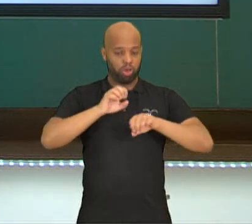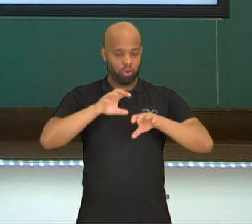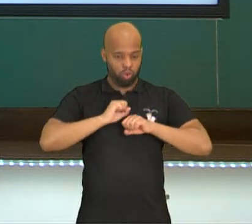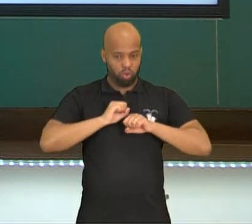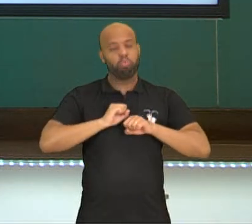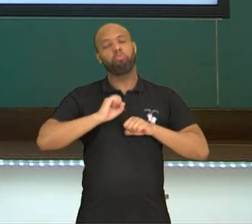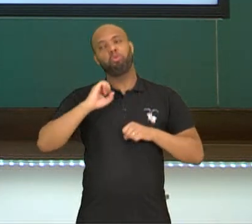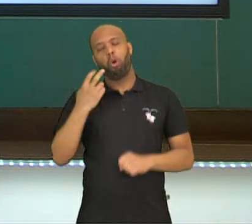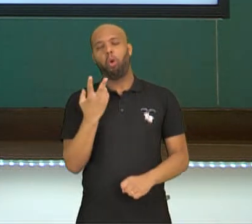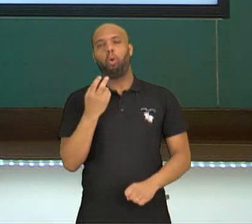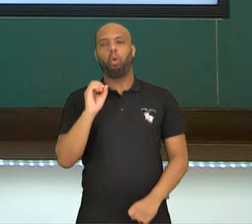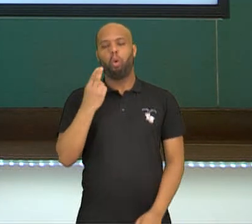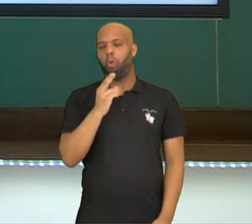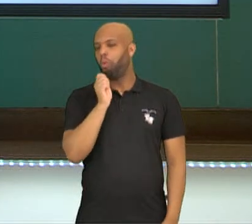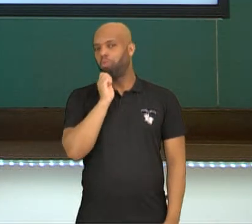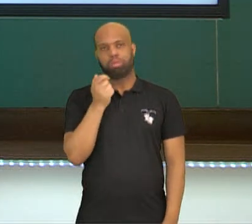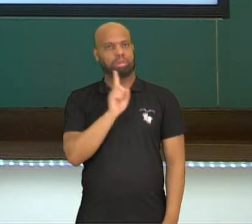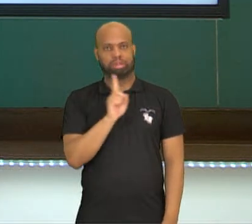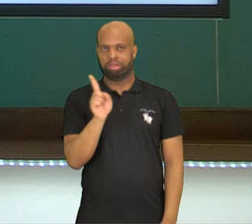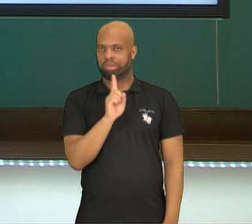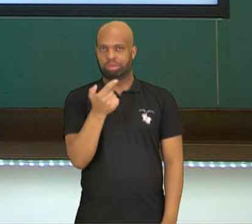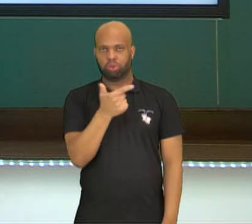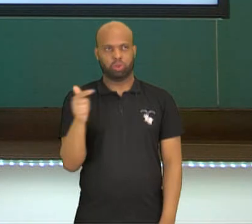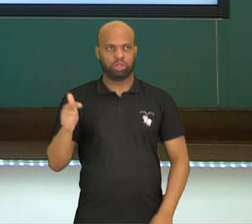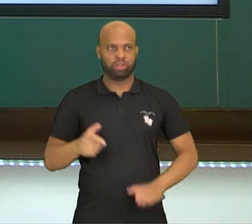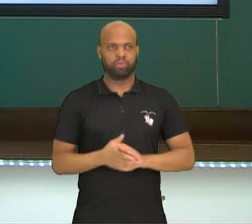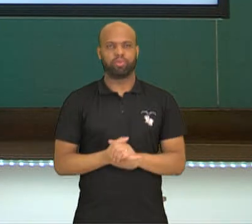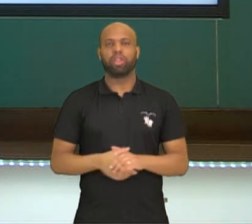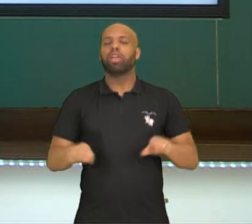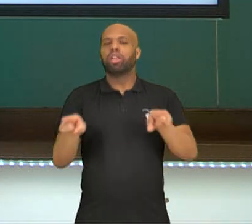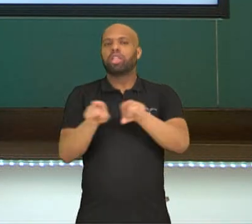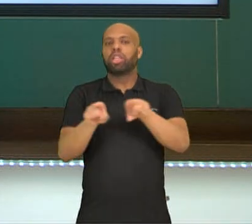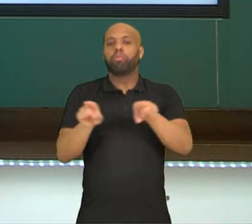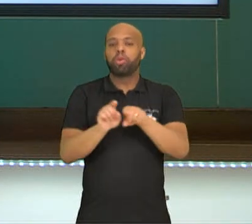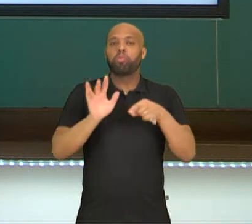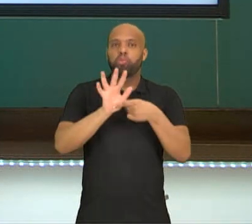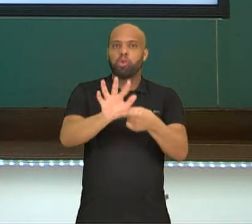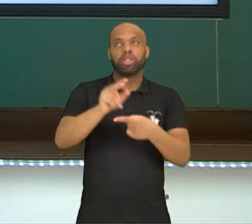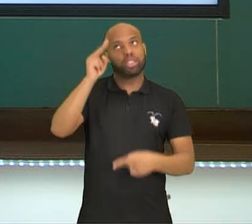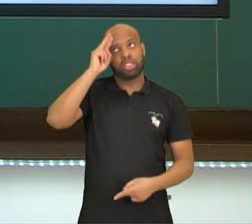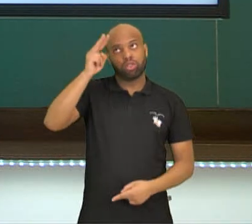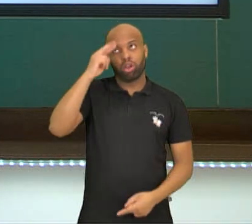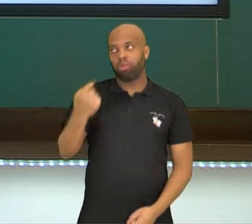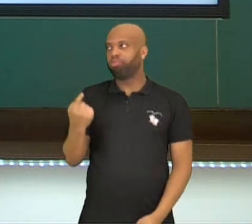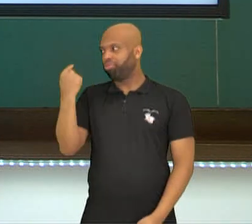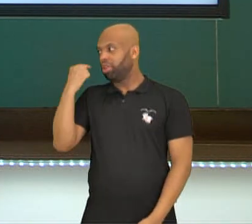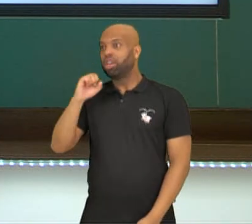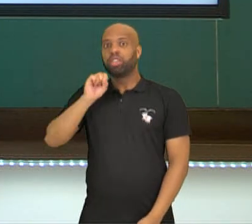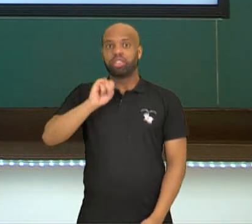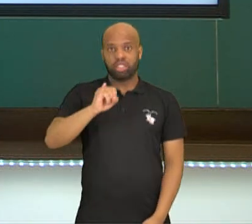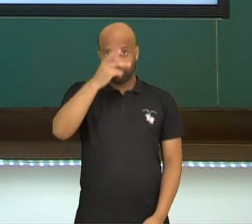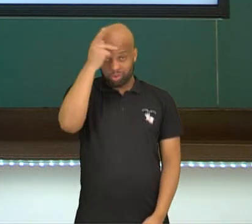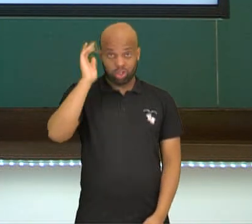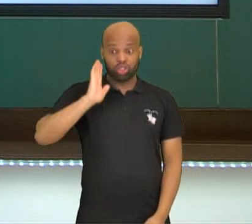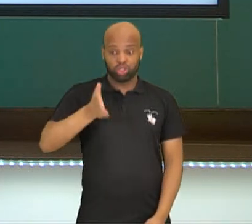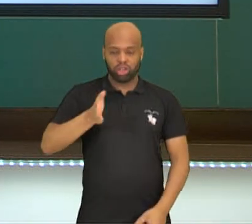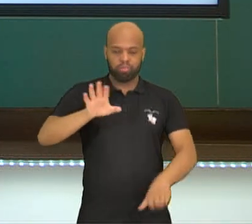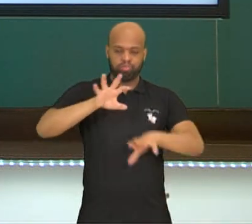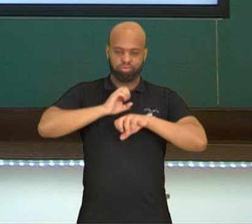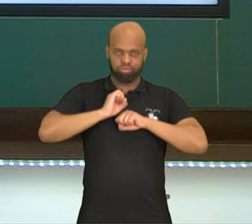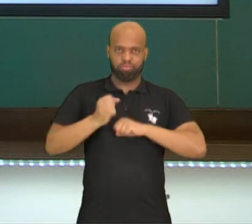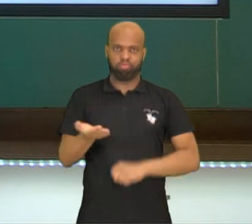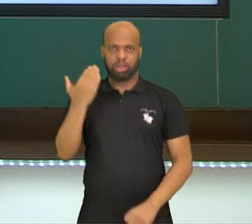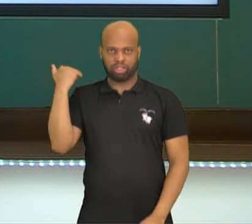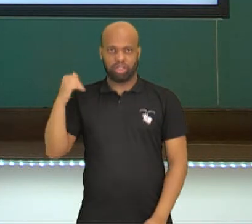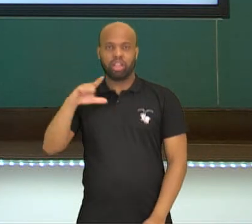se ela está ali com o vírus ou se ela já teve o vírus, né, e apresenta os anticorpos para a doença. Então,